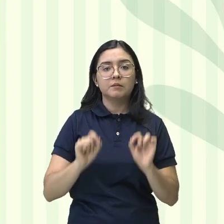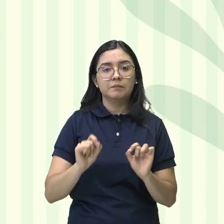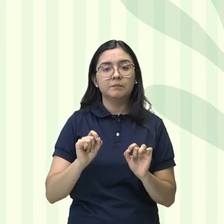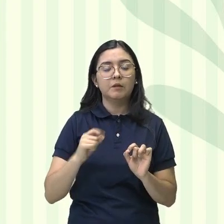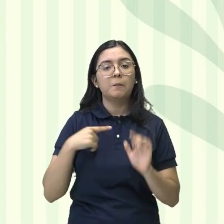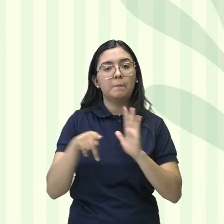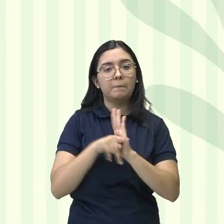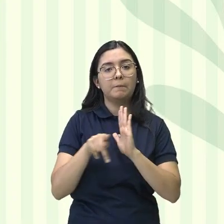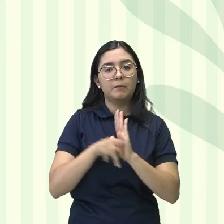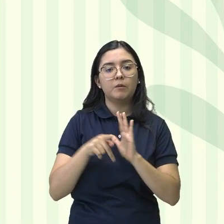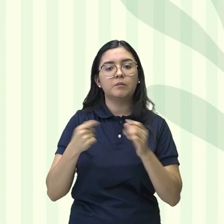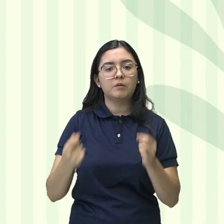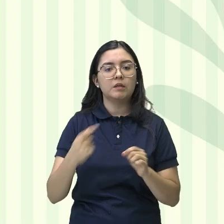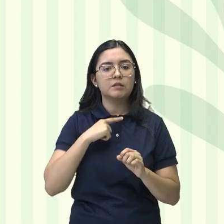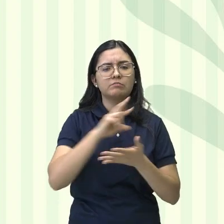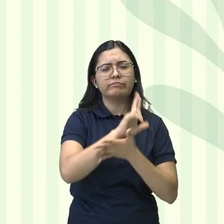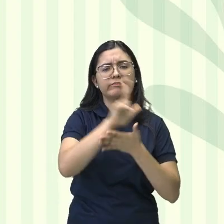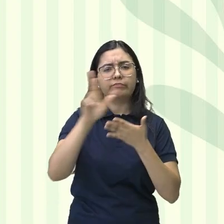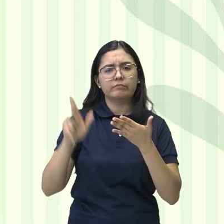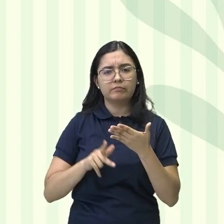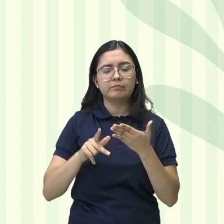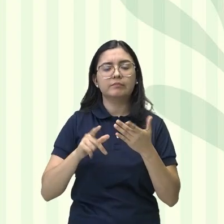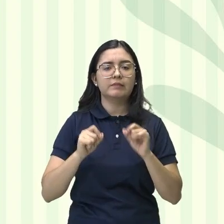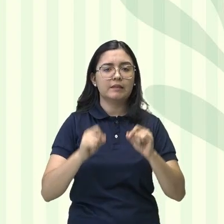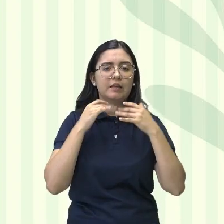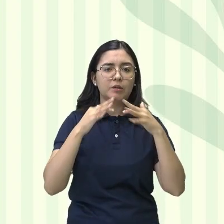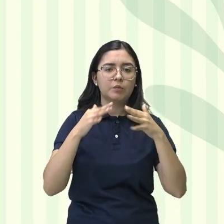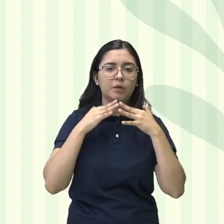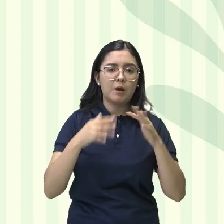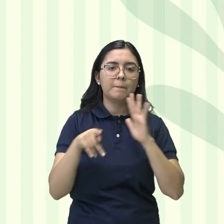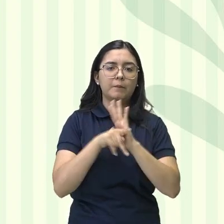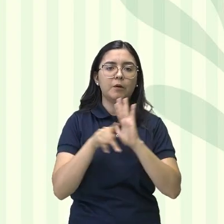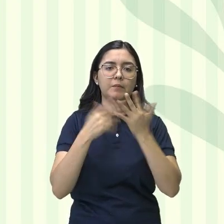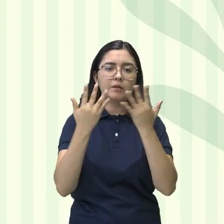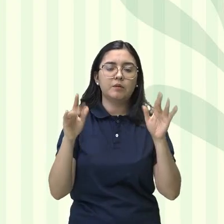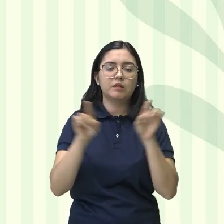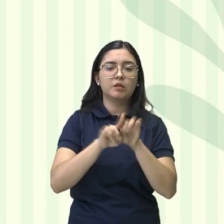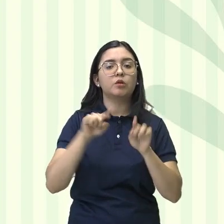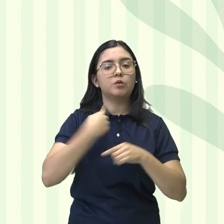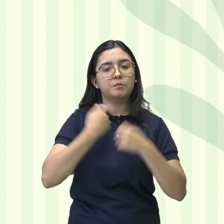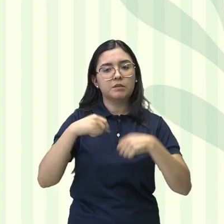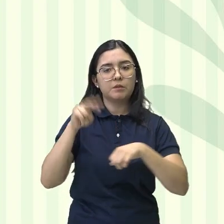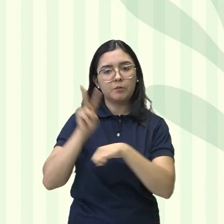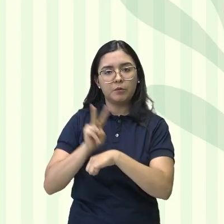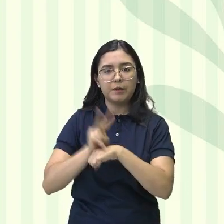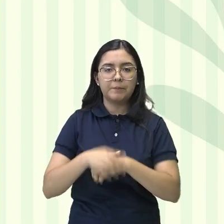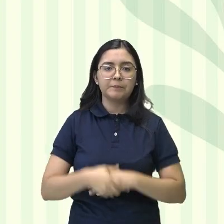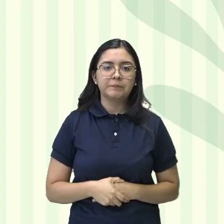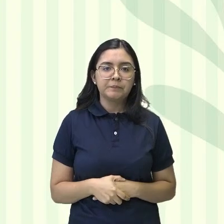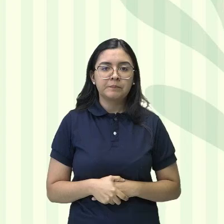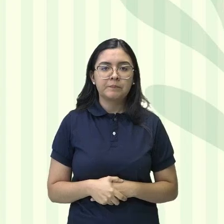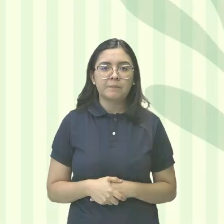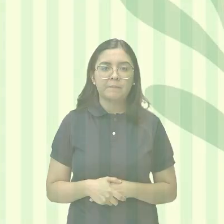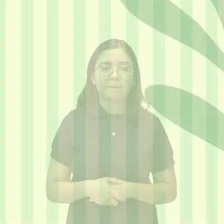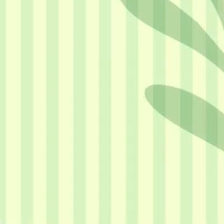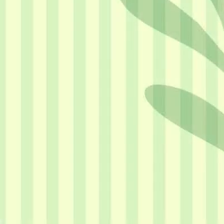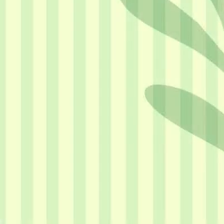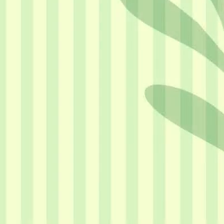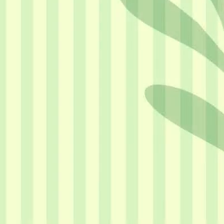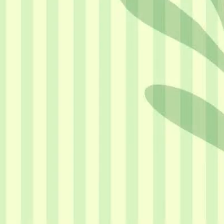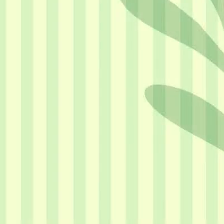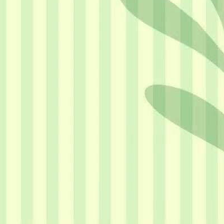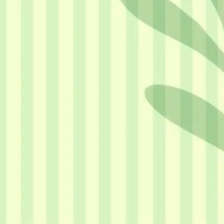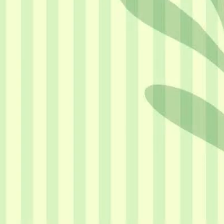orgulho por esse patrimônio natural e que nós temos aí que ainda preservá-lo, certo? Bom, a gente vai avançar